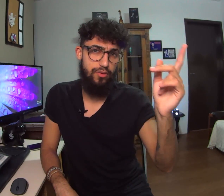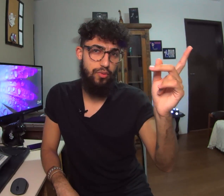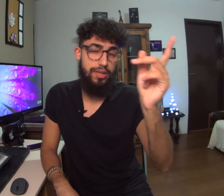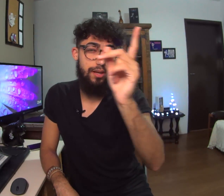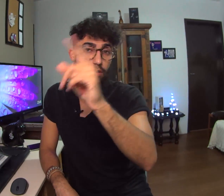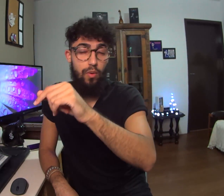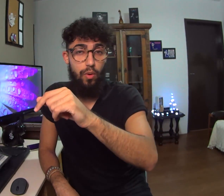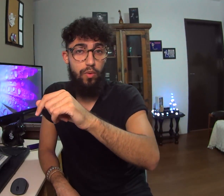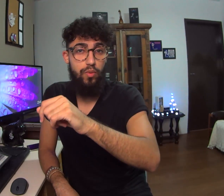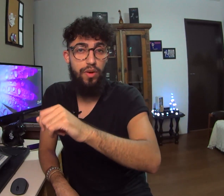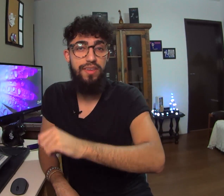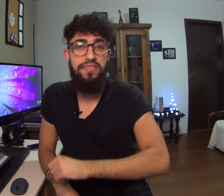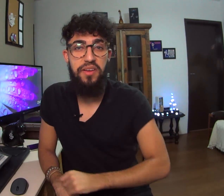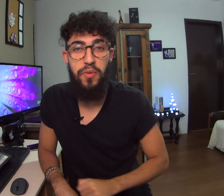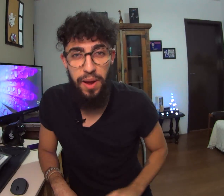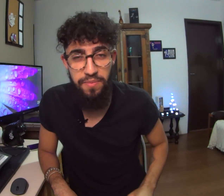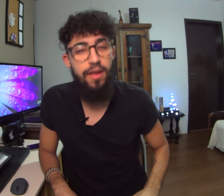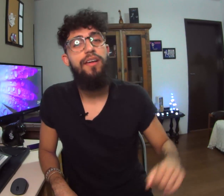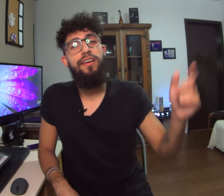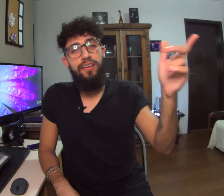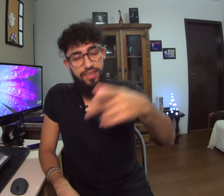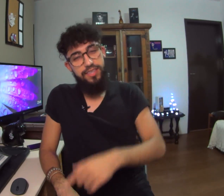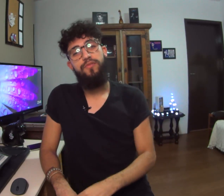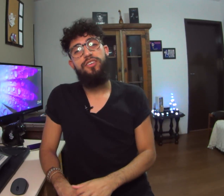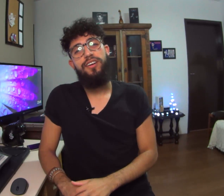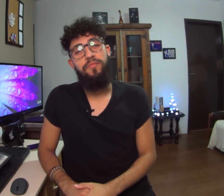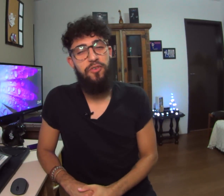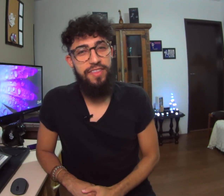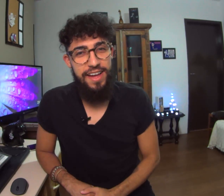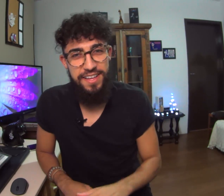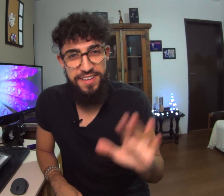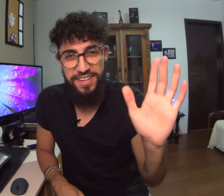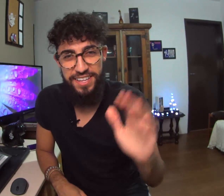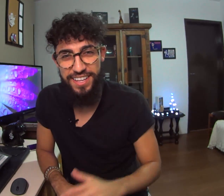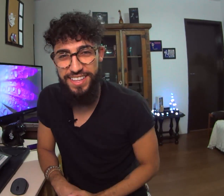ideia comigo lá no Twitter ou no Instagram. E esse vídeo aqui acabou, tá?